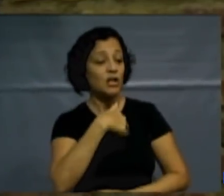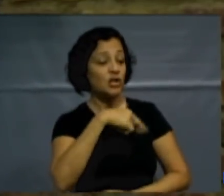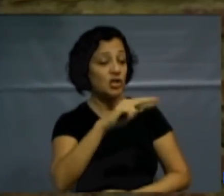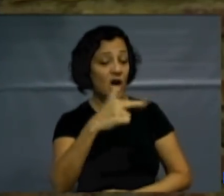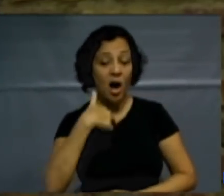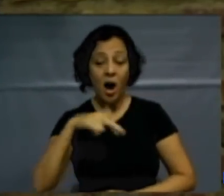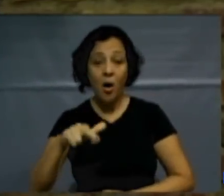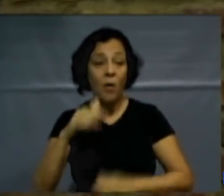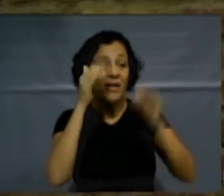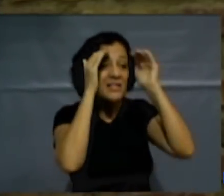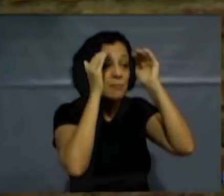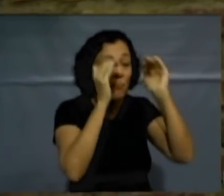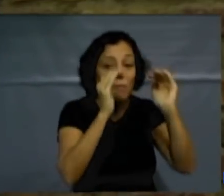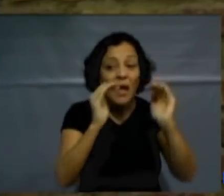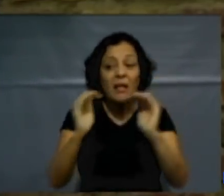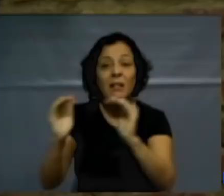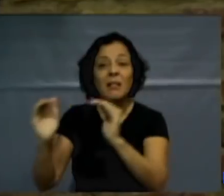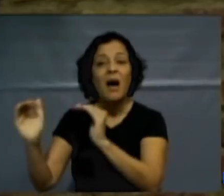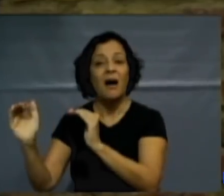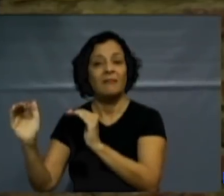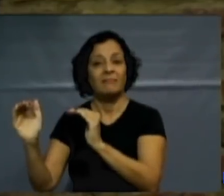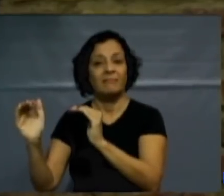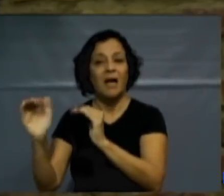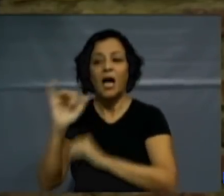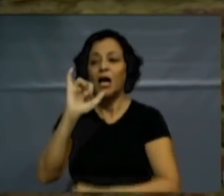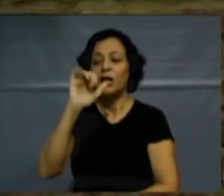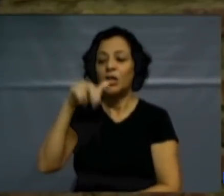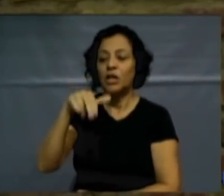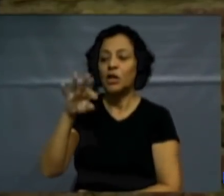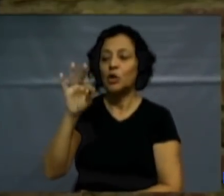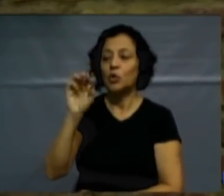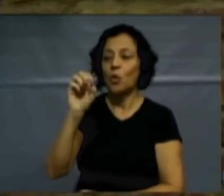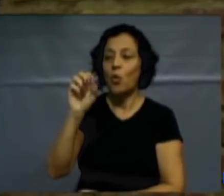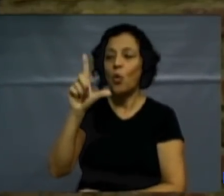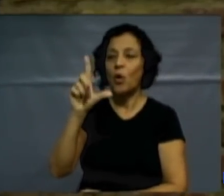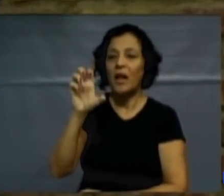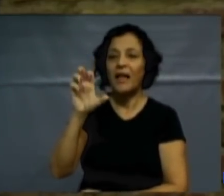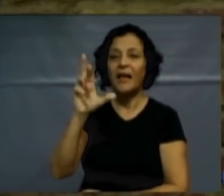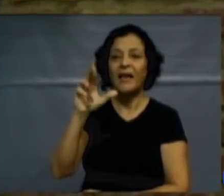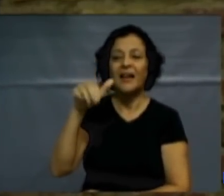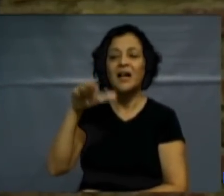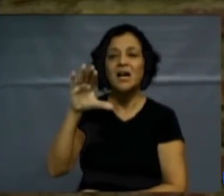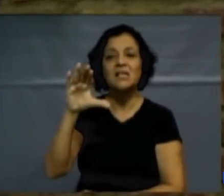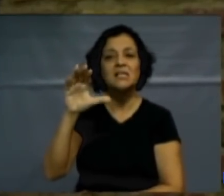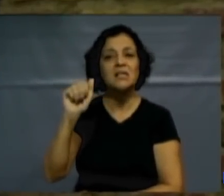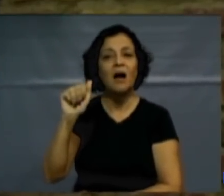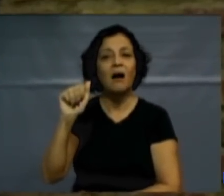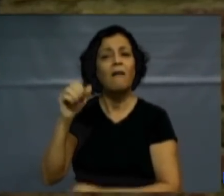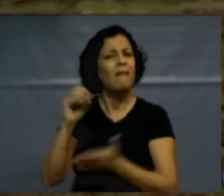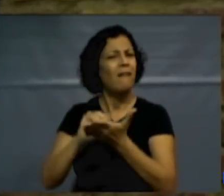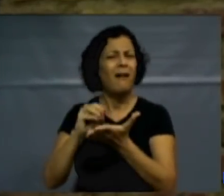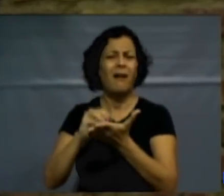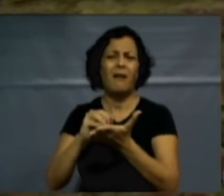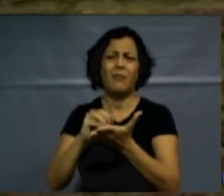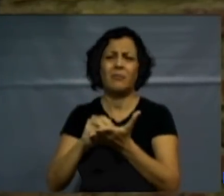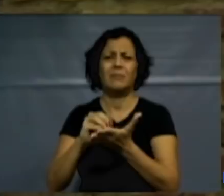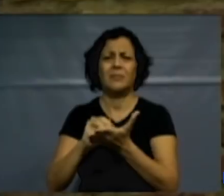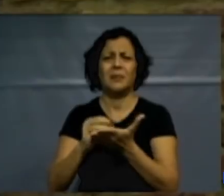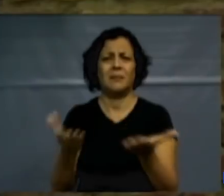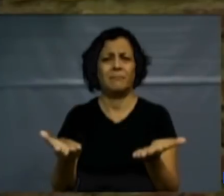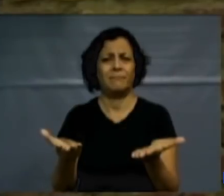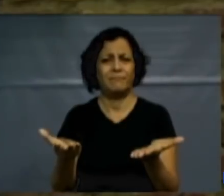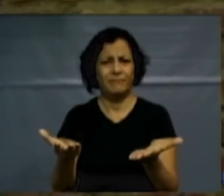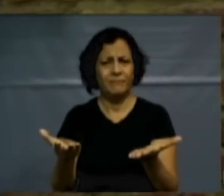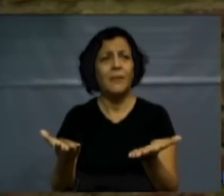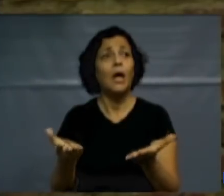muito grande. Nós precisamos respeitar os nossos irmãos de todas as doutrinas. Podemos pensar